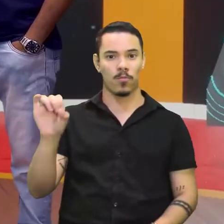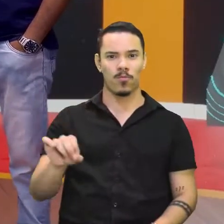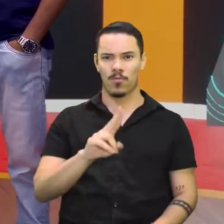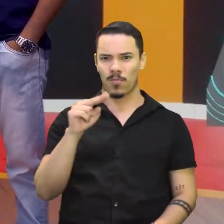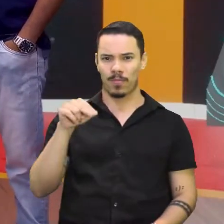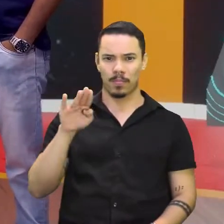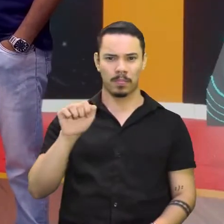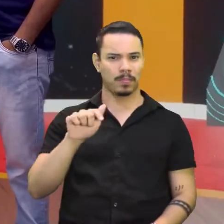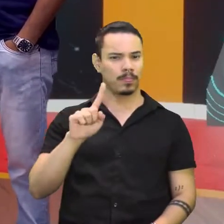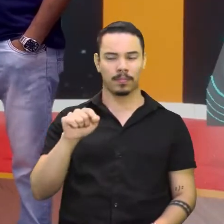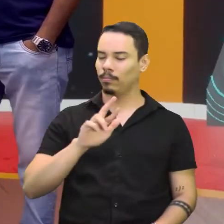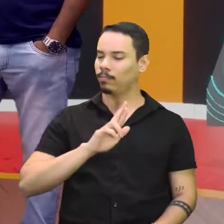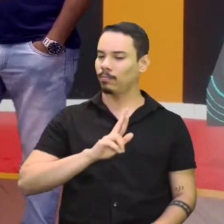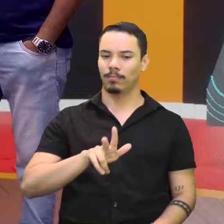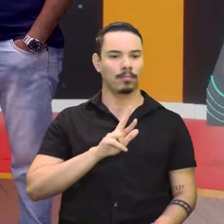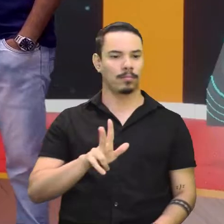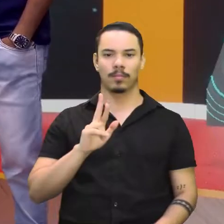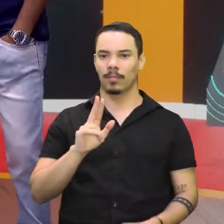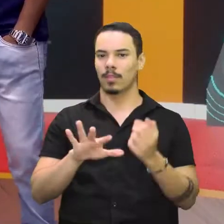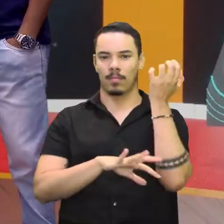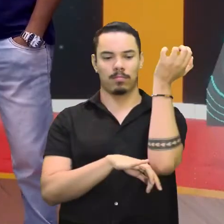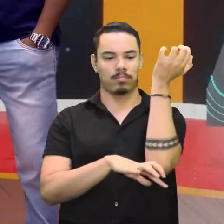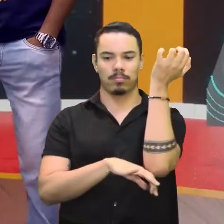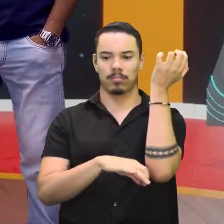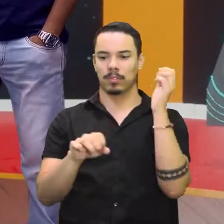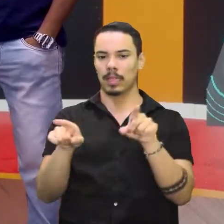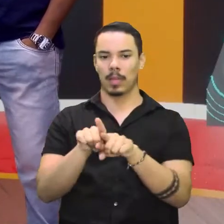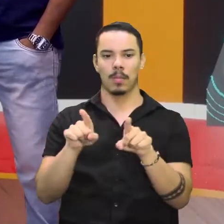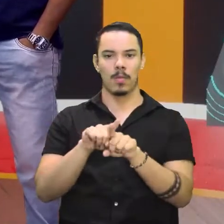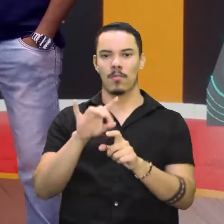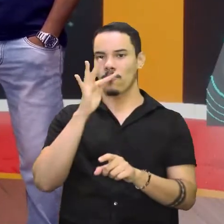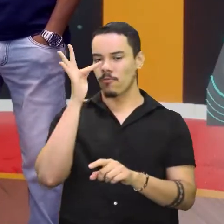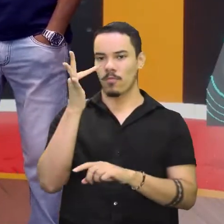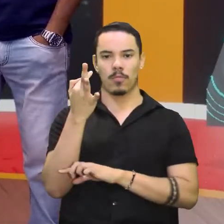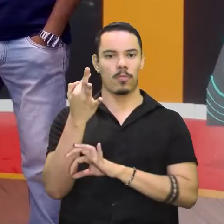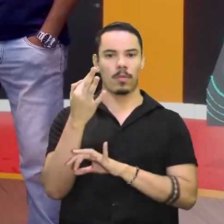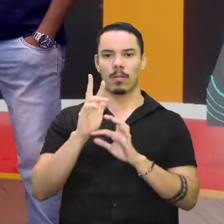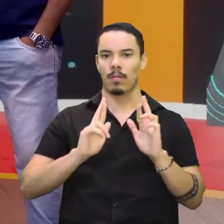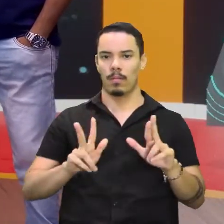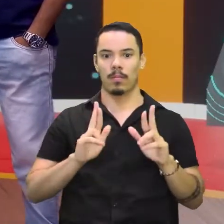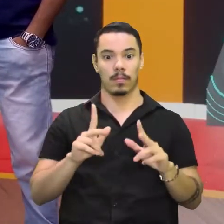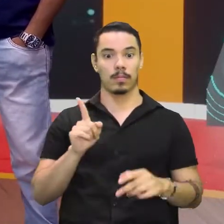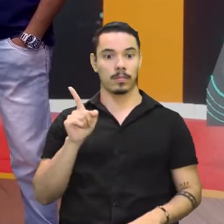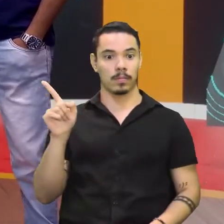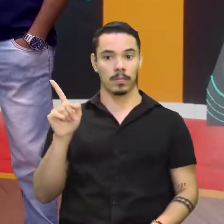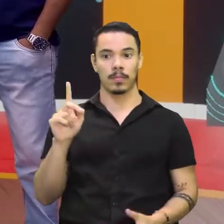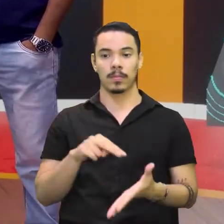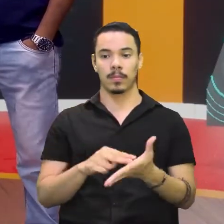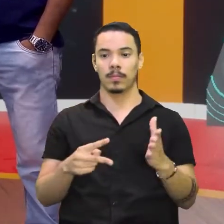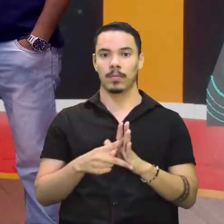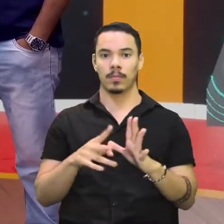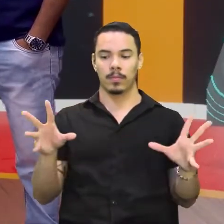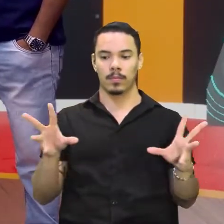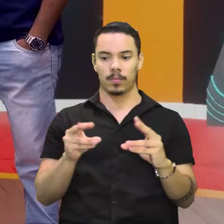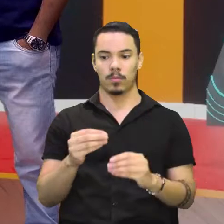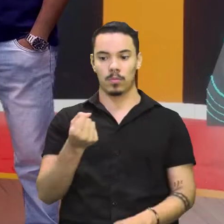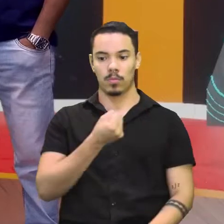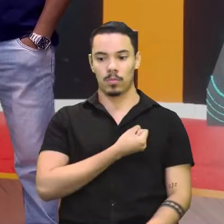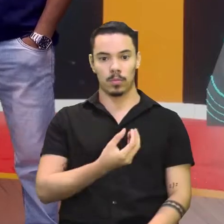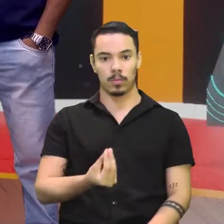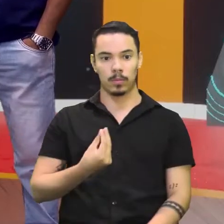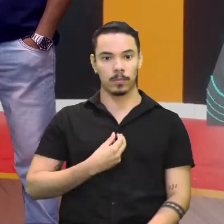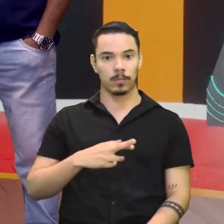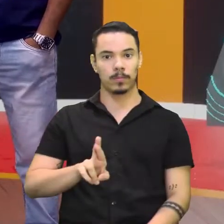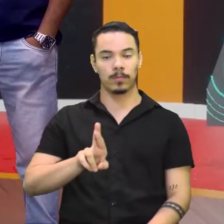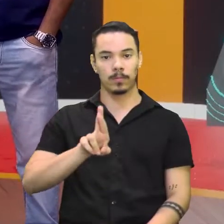aquela raiz. Não é a raiz da planta? Não. Não, também, né? A raiz de um polinômio, na verdade, é o número que nos dá a solução, né?